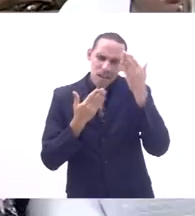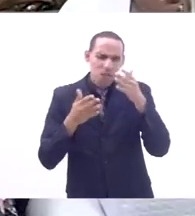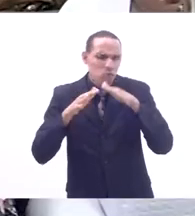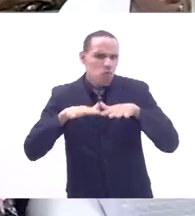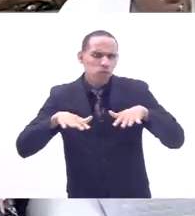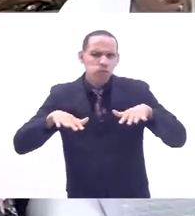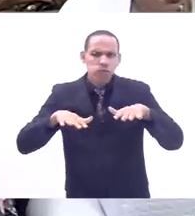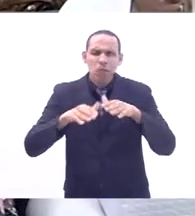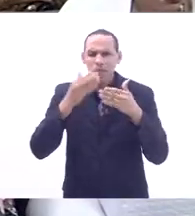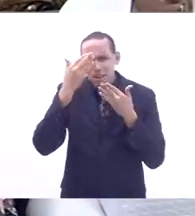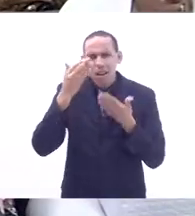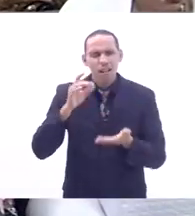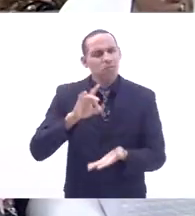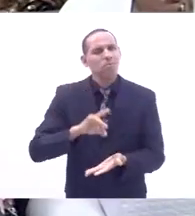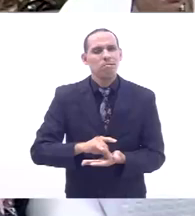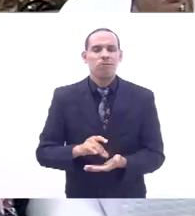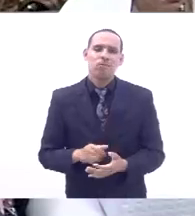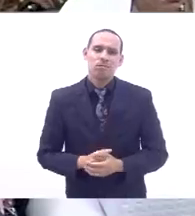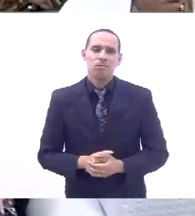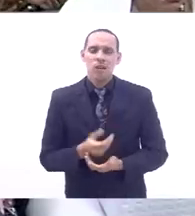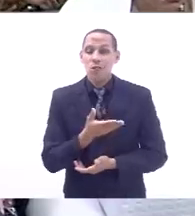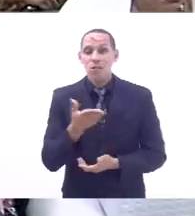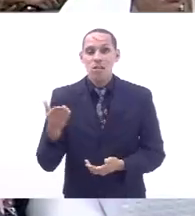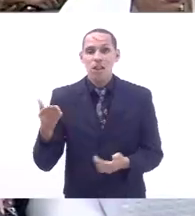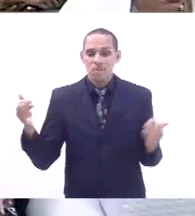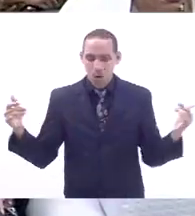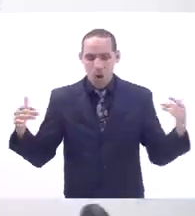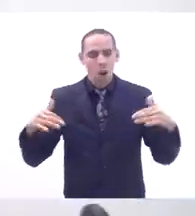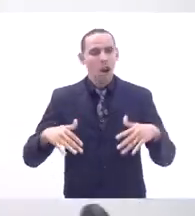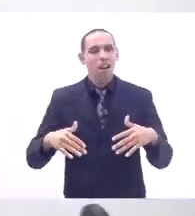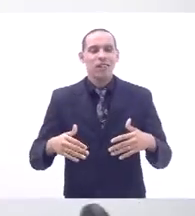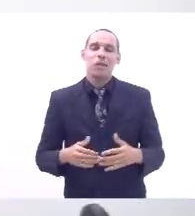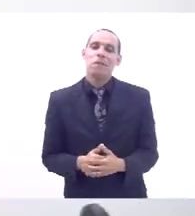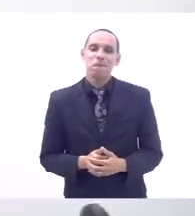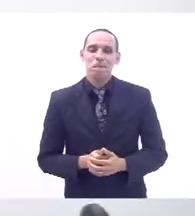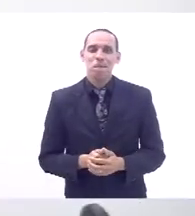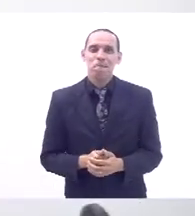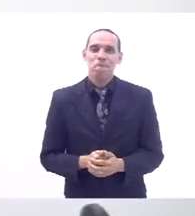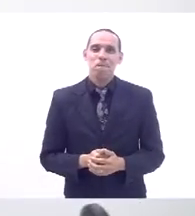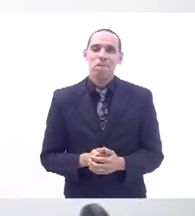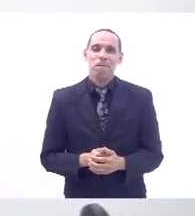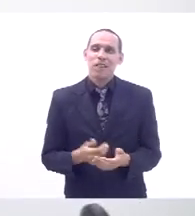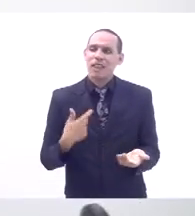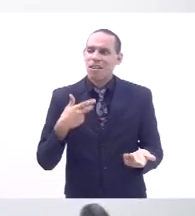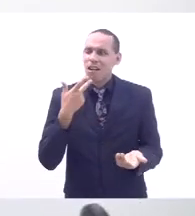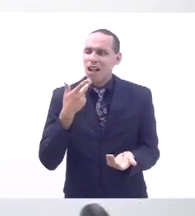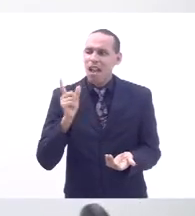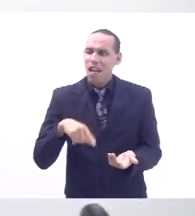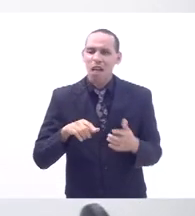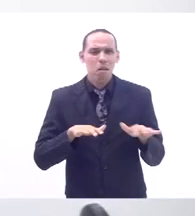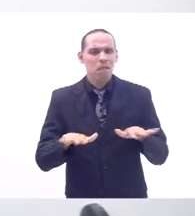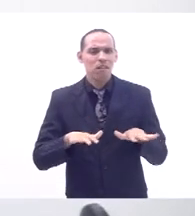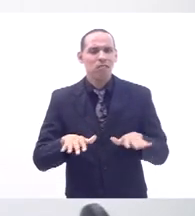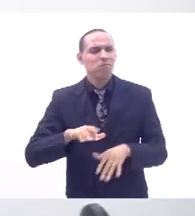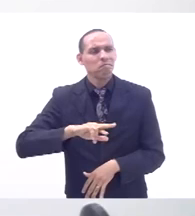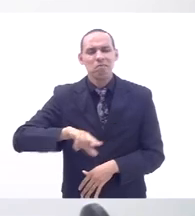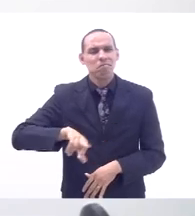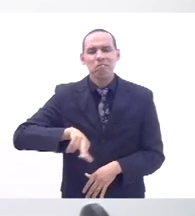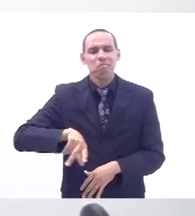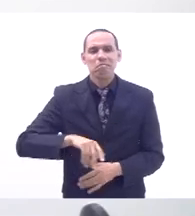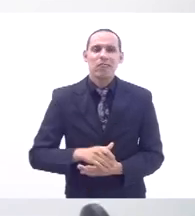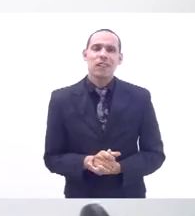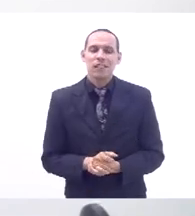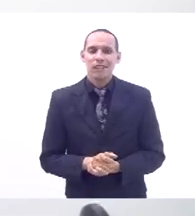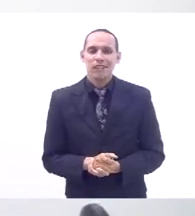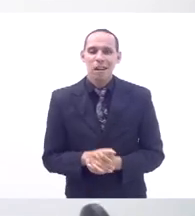senhores mesmo. Muito obrigado por fazer parte hoje desse... Não vou nem falar que é movimento, né? Porque não é